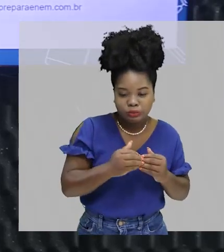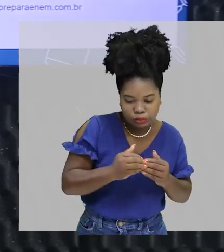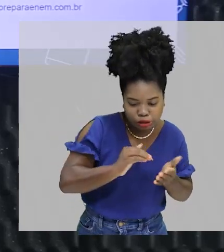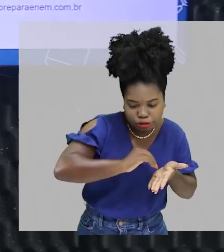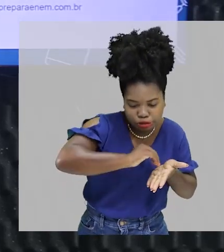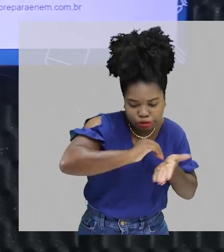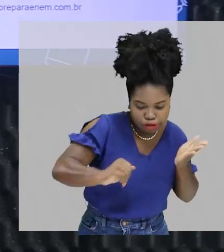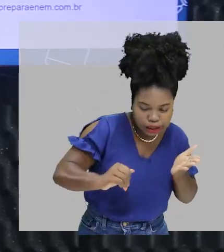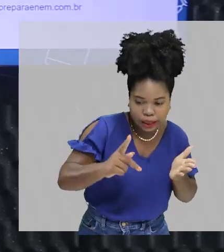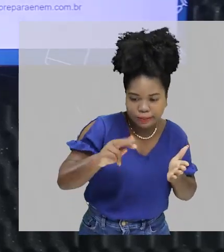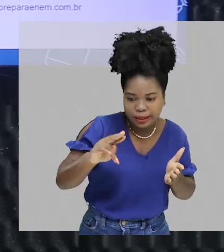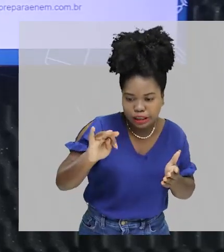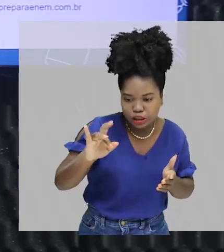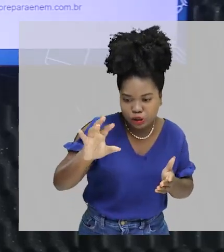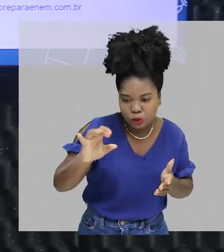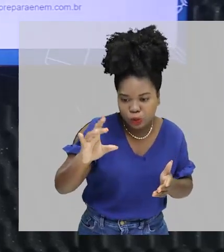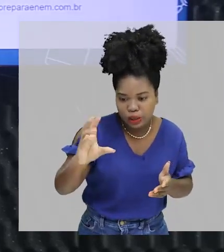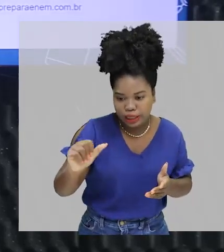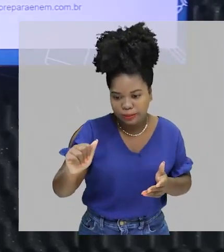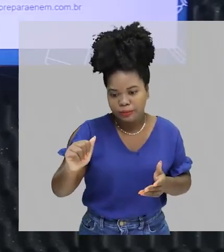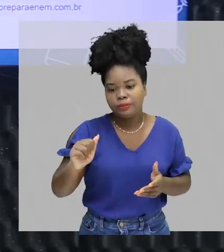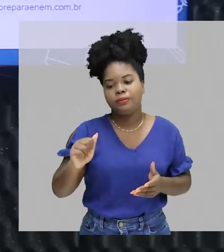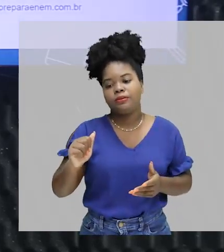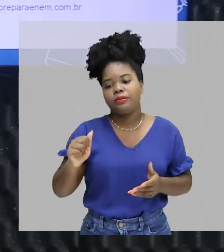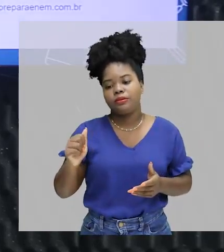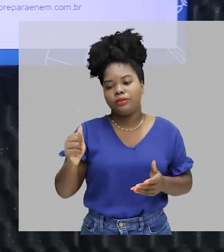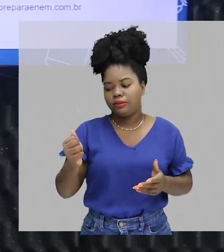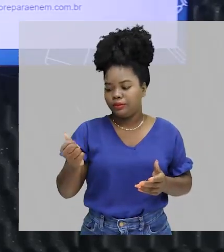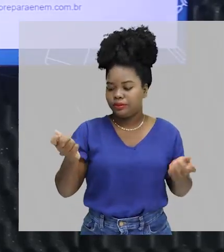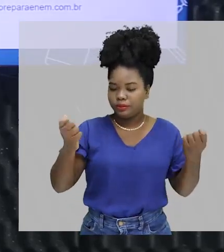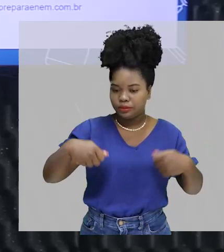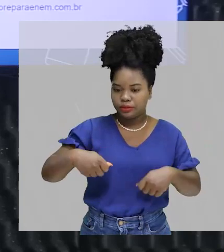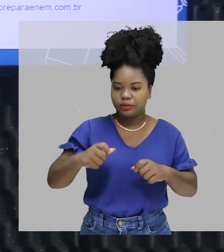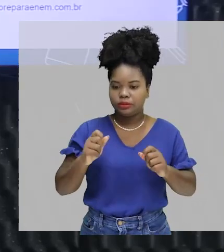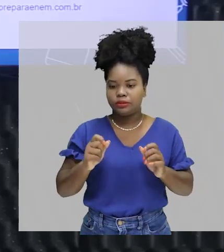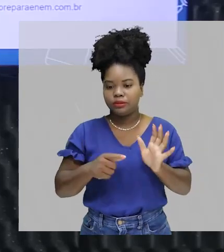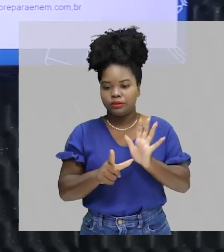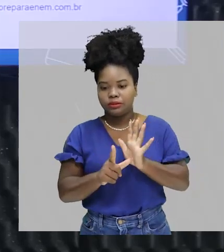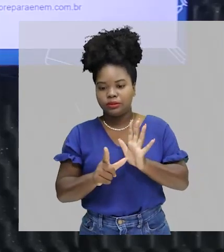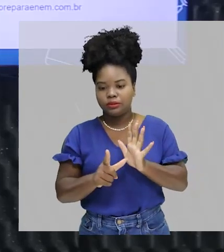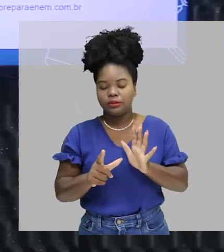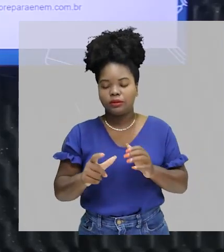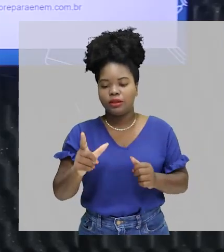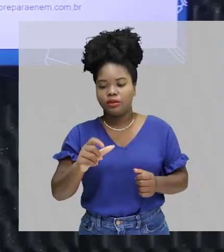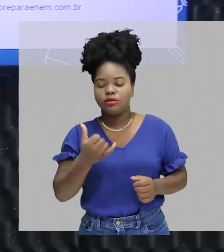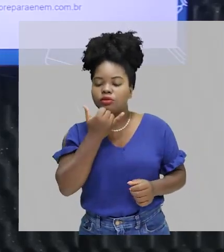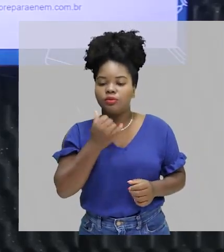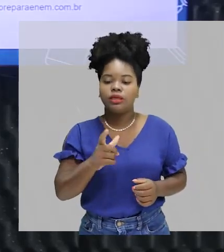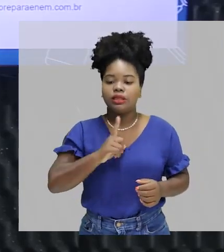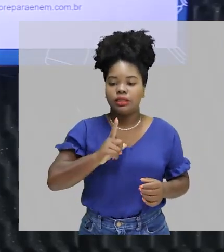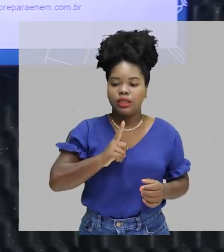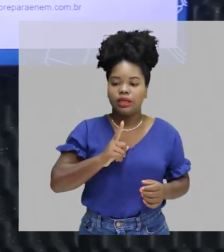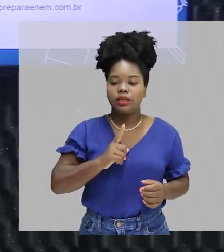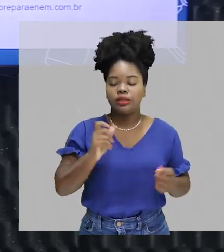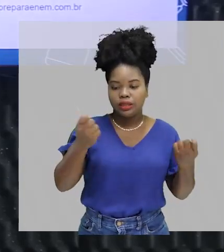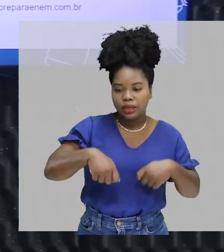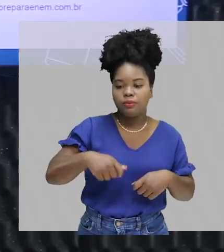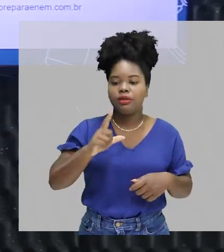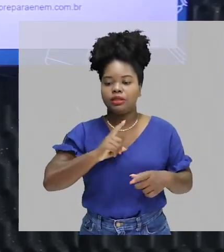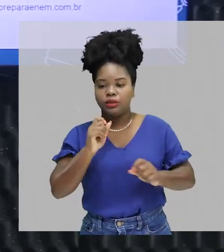pouco dessa energia. Aí nós vamos ter a radiação alfa e a radiação beta. Então,